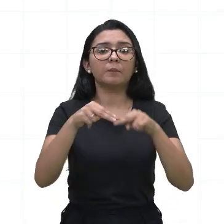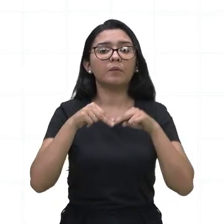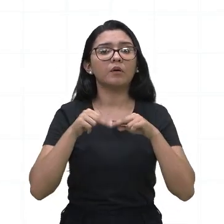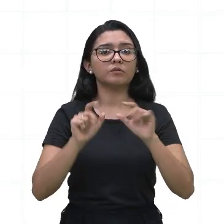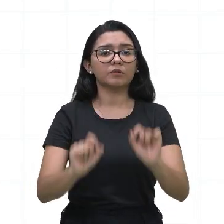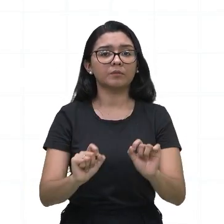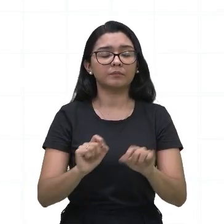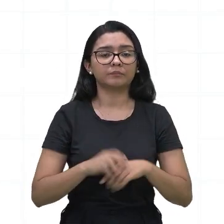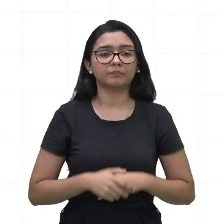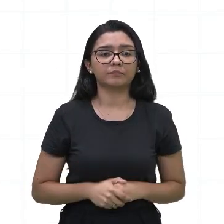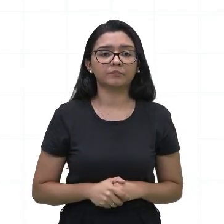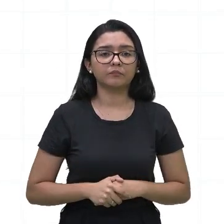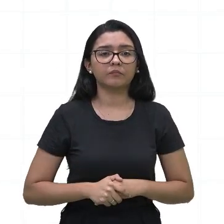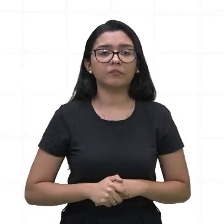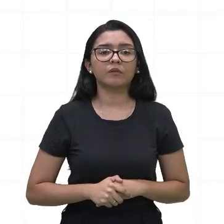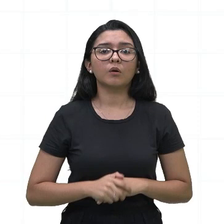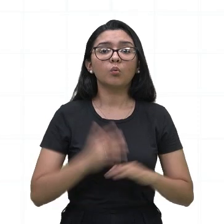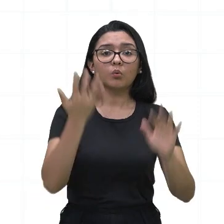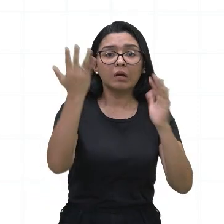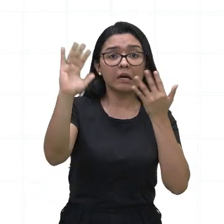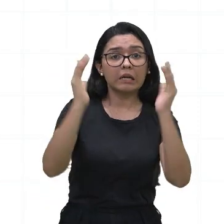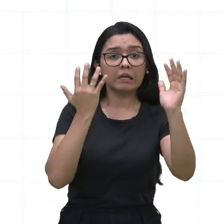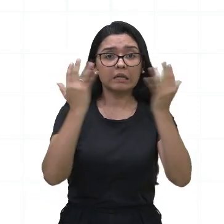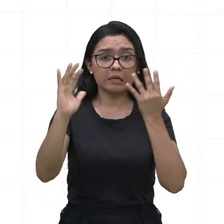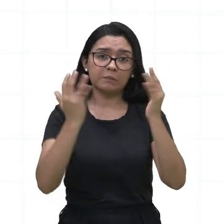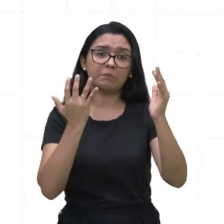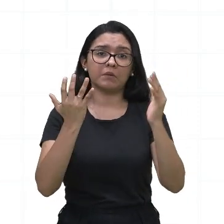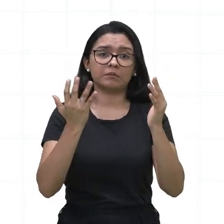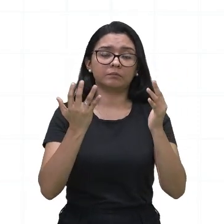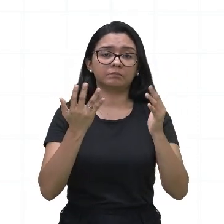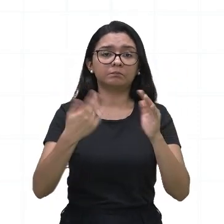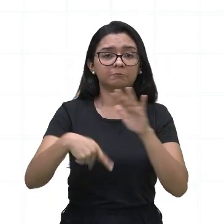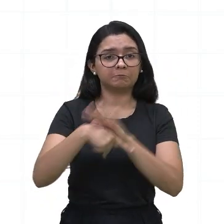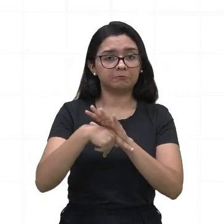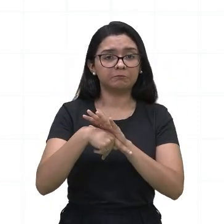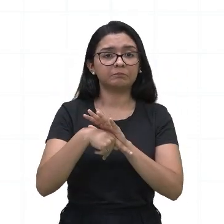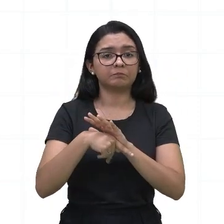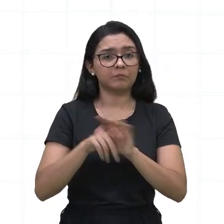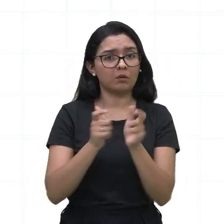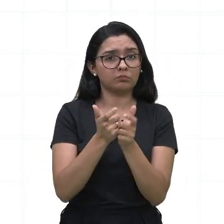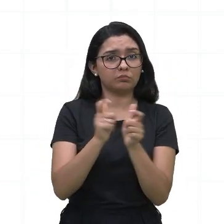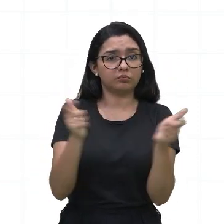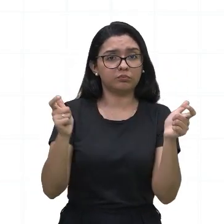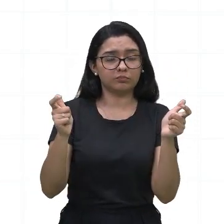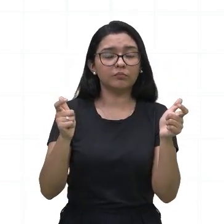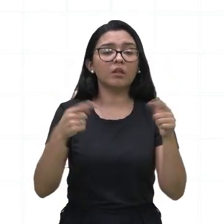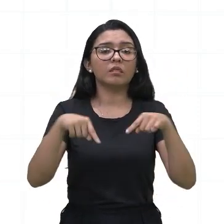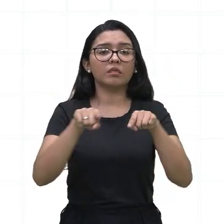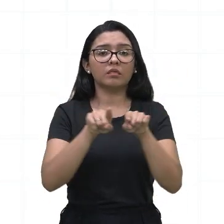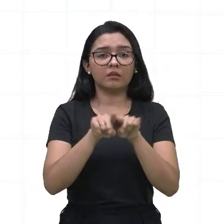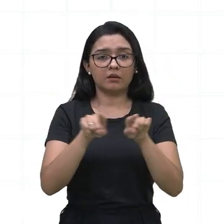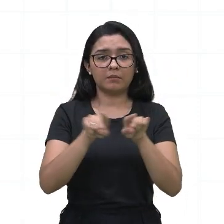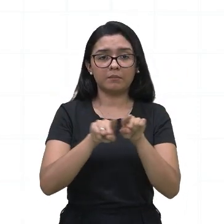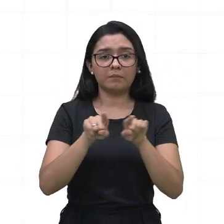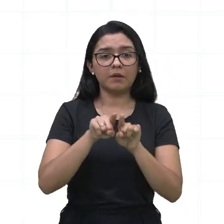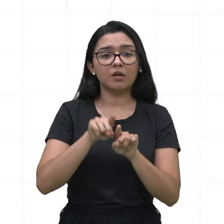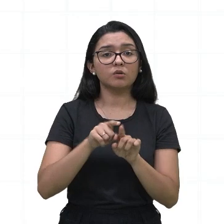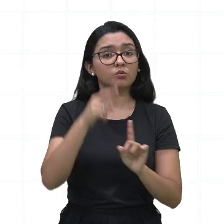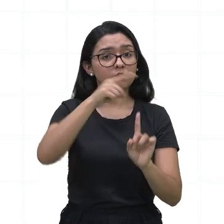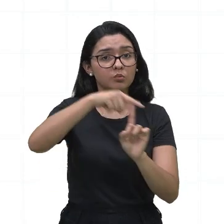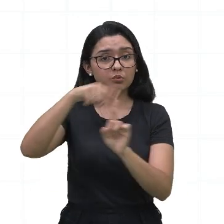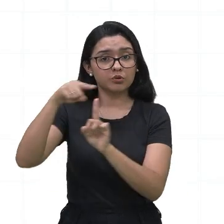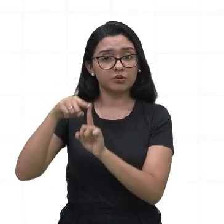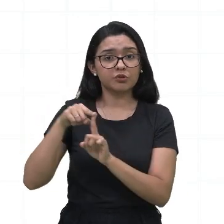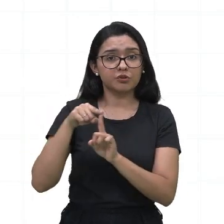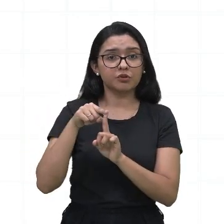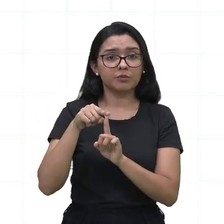devido às condições climáticas favoráveis e também porque a espécie encontra daqui o